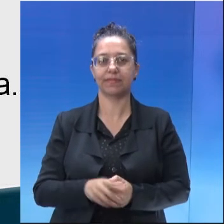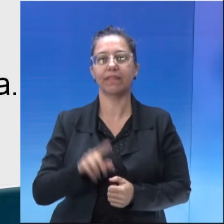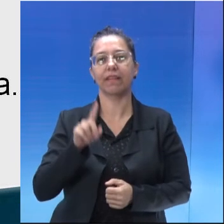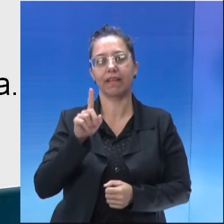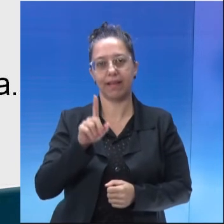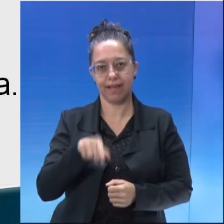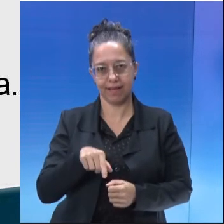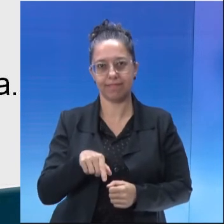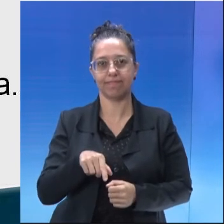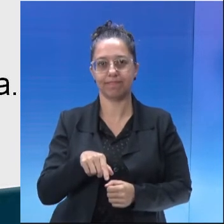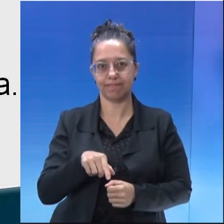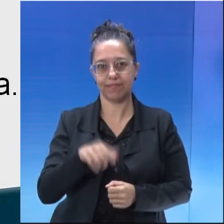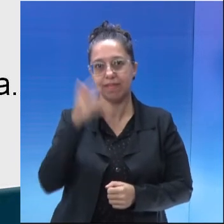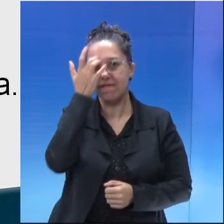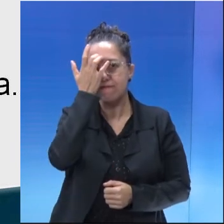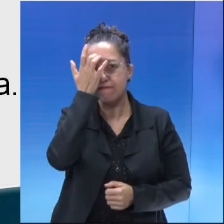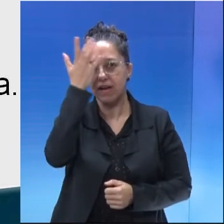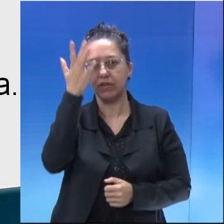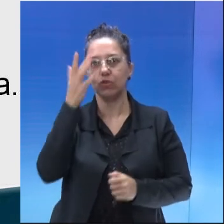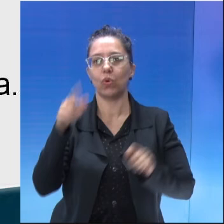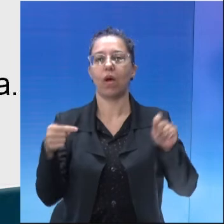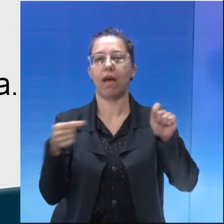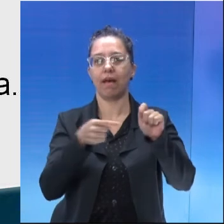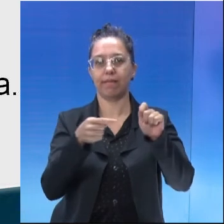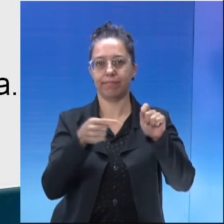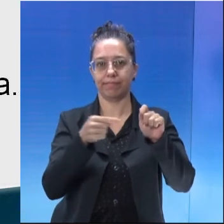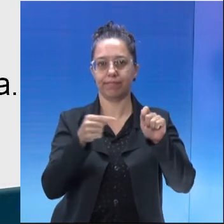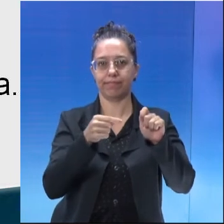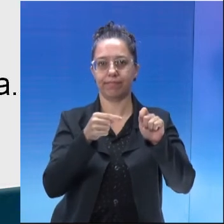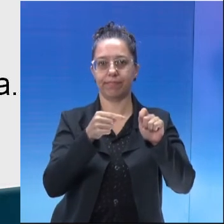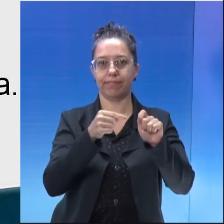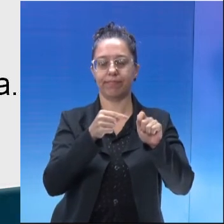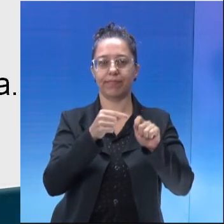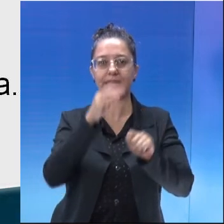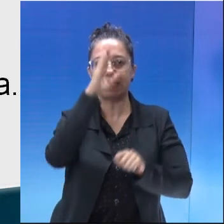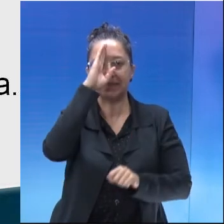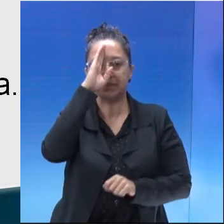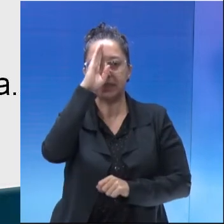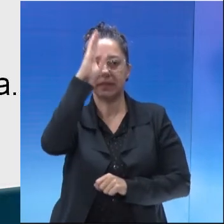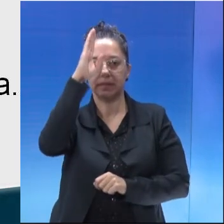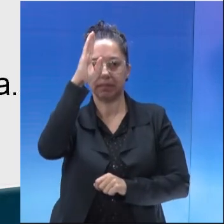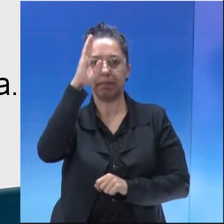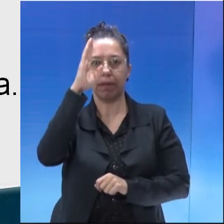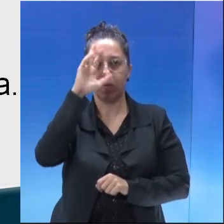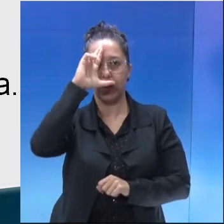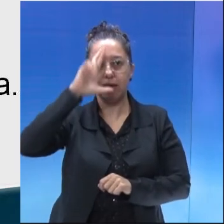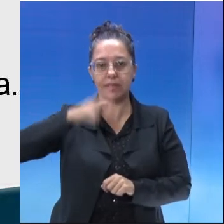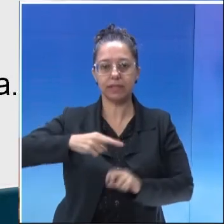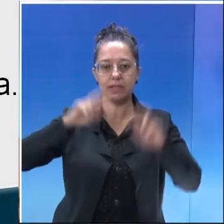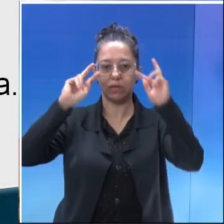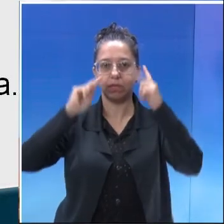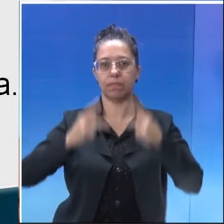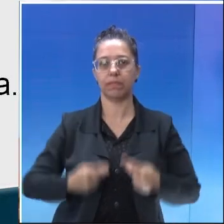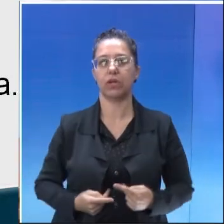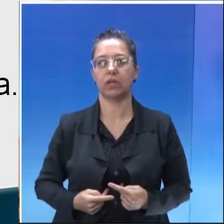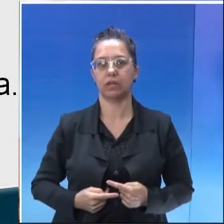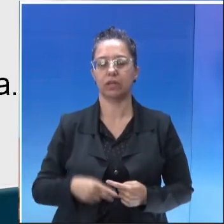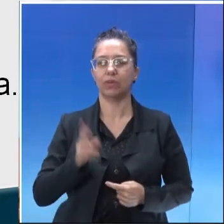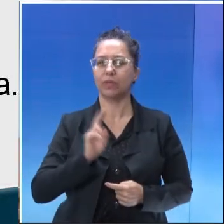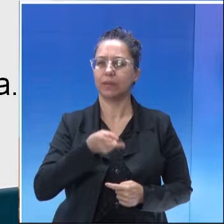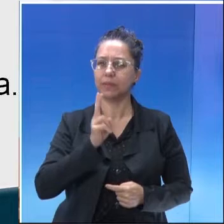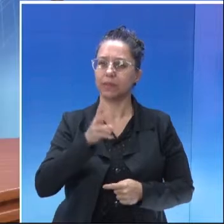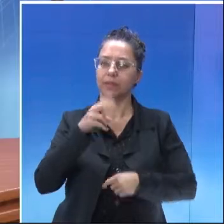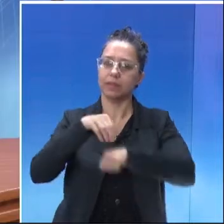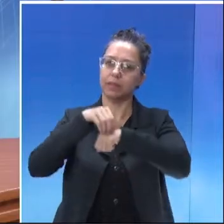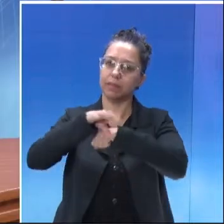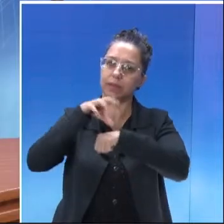Tá aí. Resposta certa tá muito fácil, meus queridos. Centrado na razão, mano. É até uma dica de estudo que eu venho